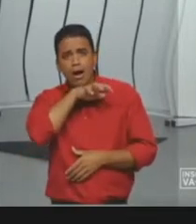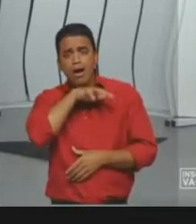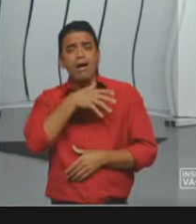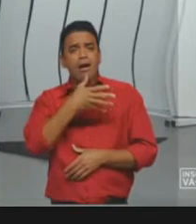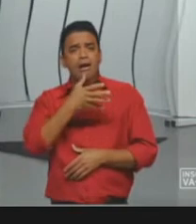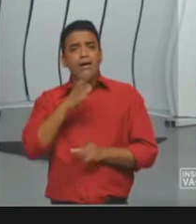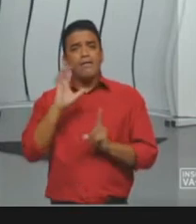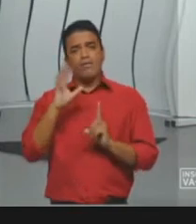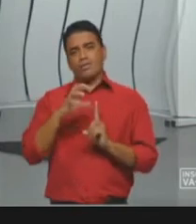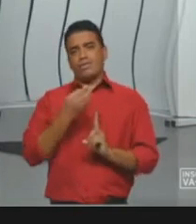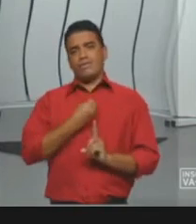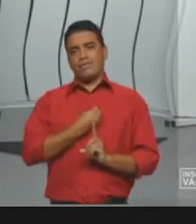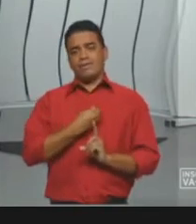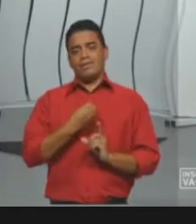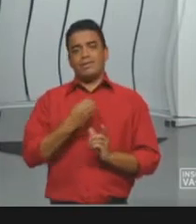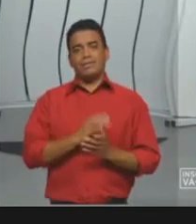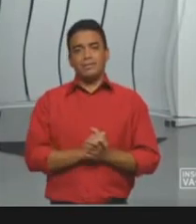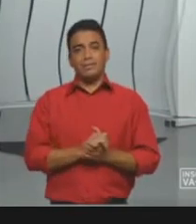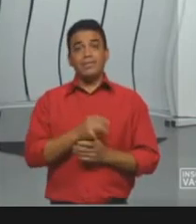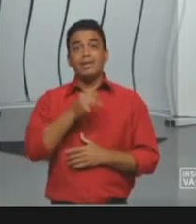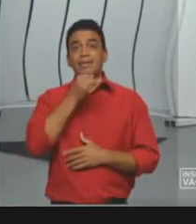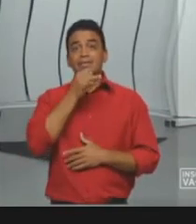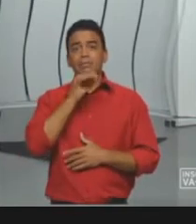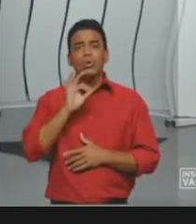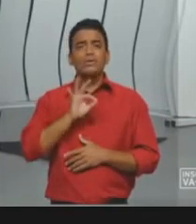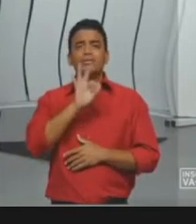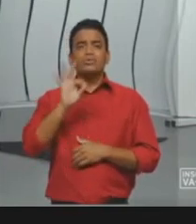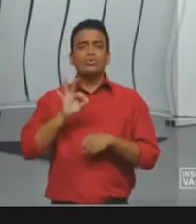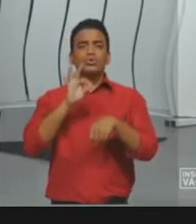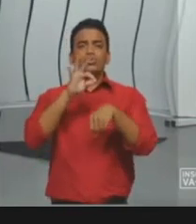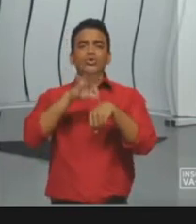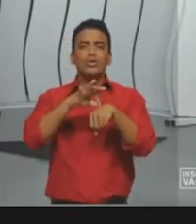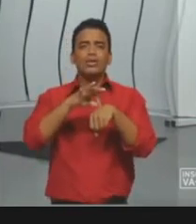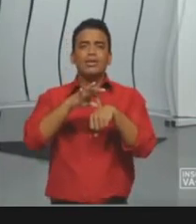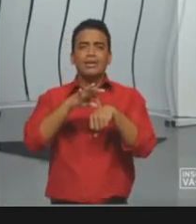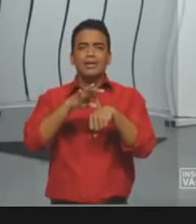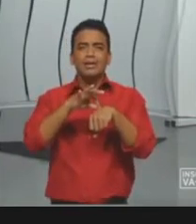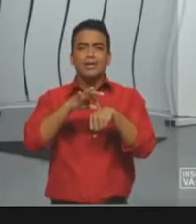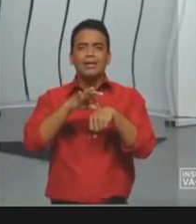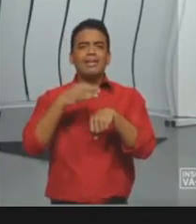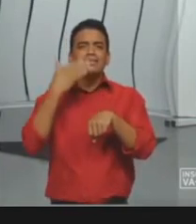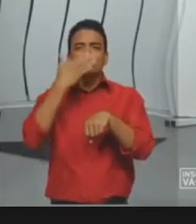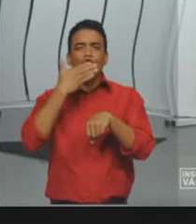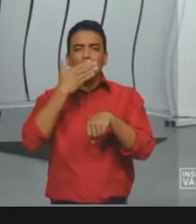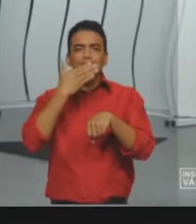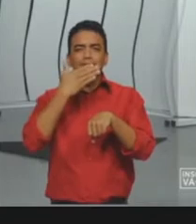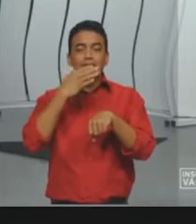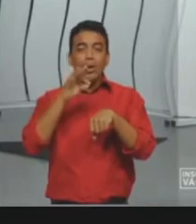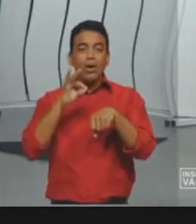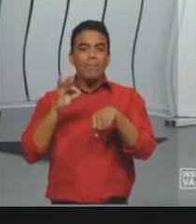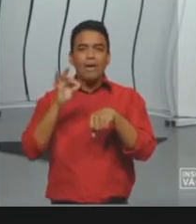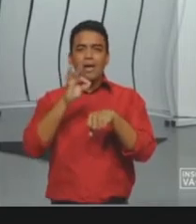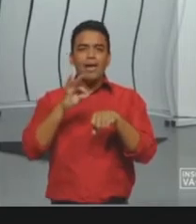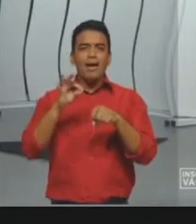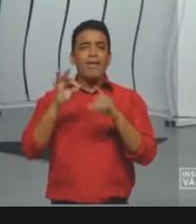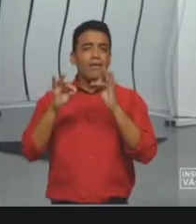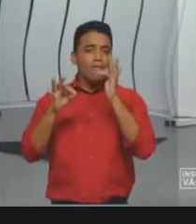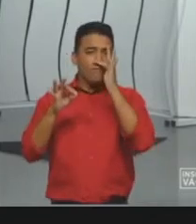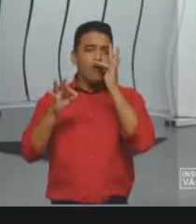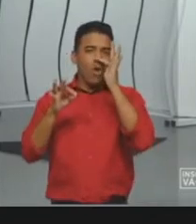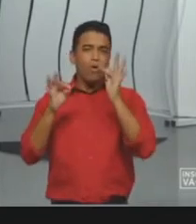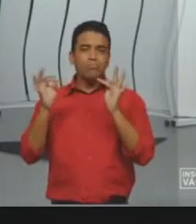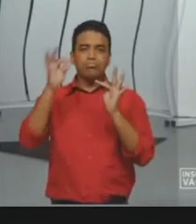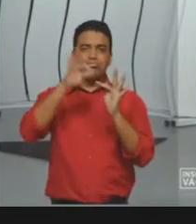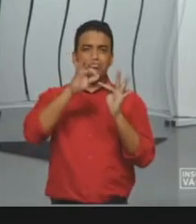dar um exemplo clássico também, que é o das abelhas. A polinização das abelhas, ou seja, quando as abelhas levam um grão de